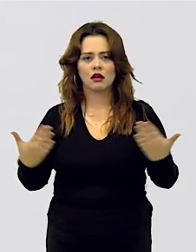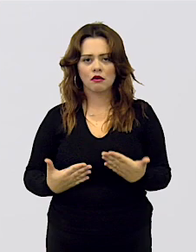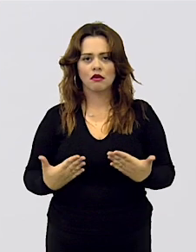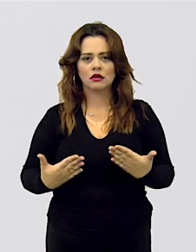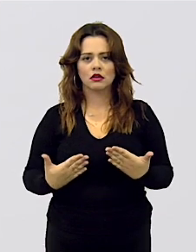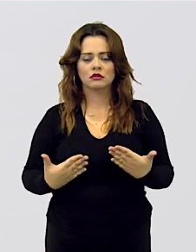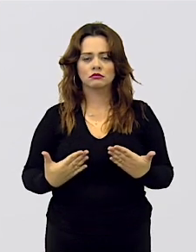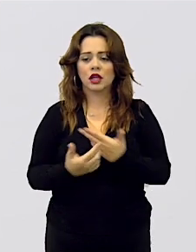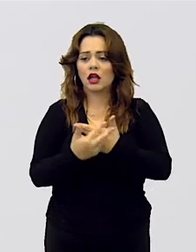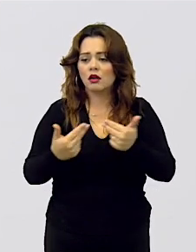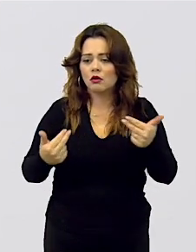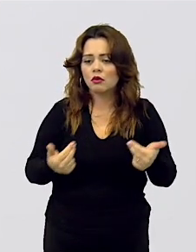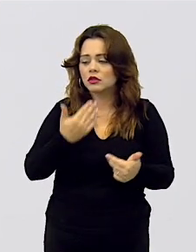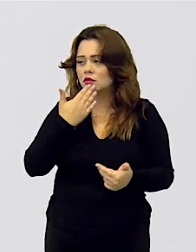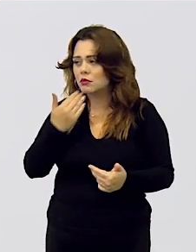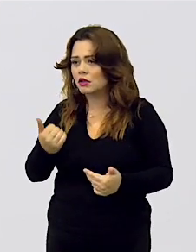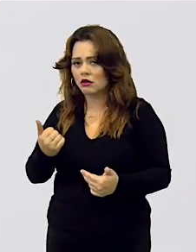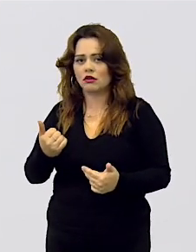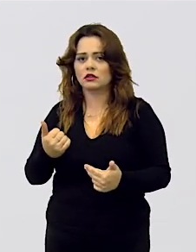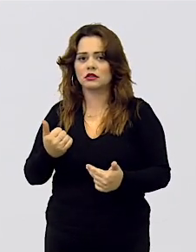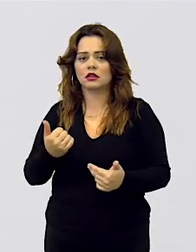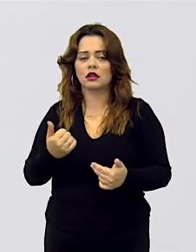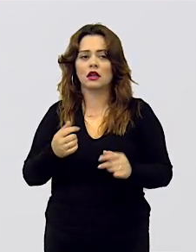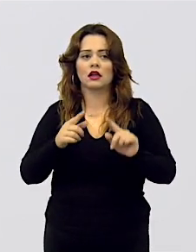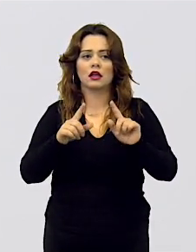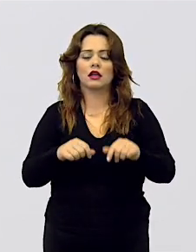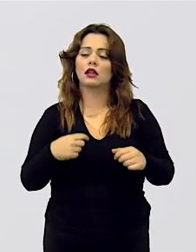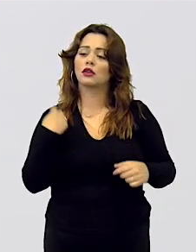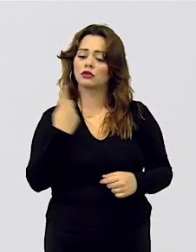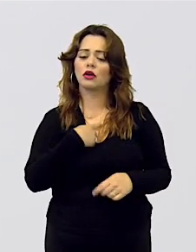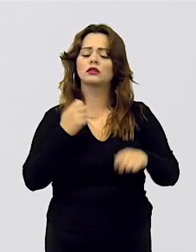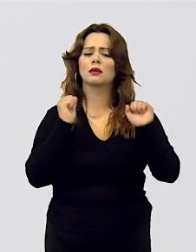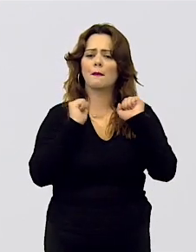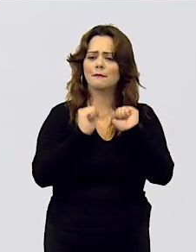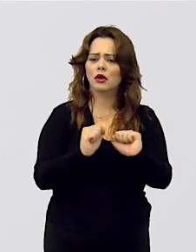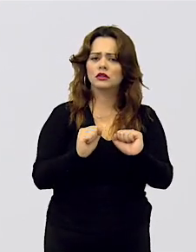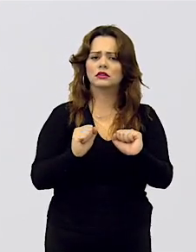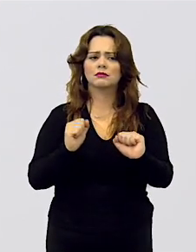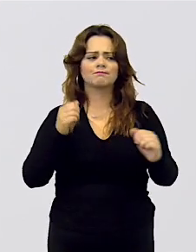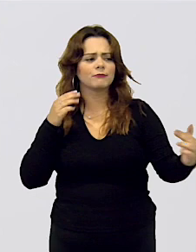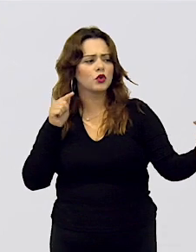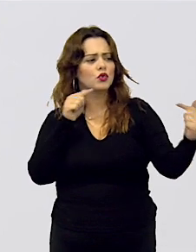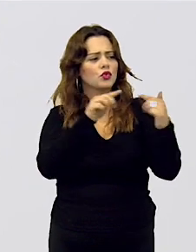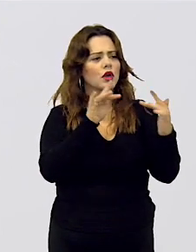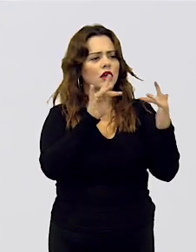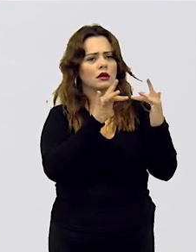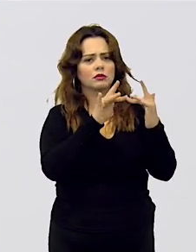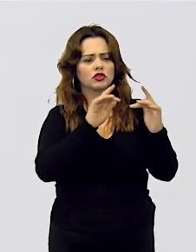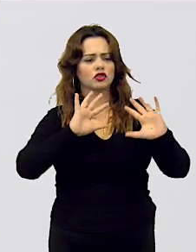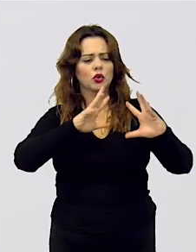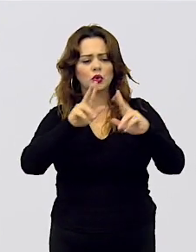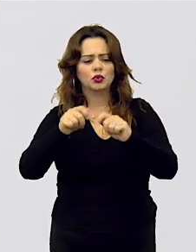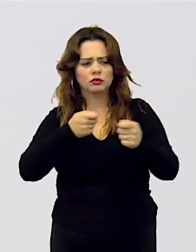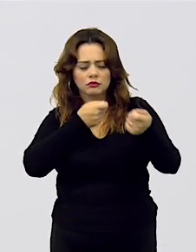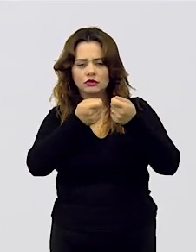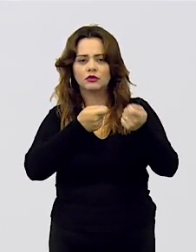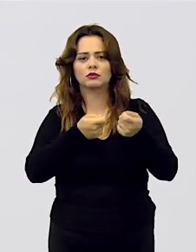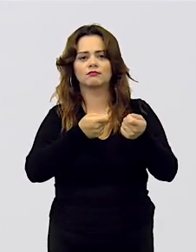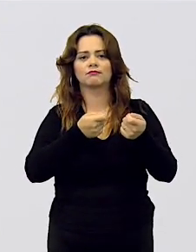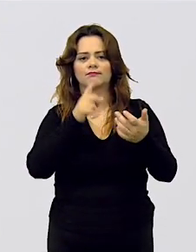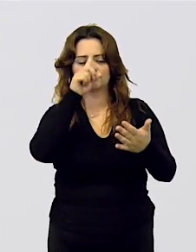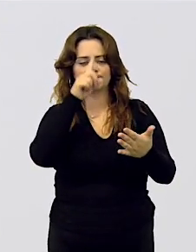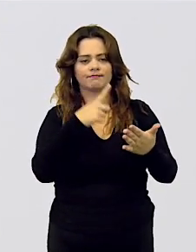numa ação com vistas vamos atingir esse objetivo o Brasil é o primeiro país